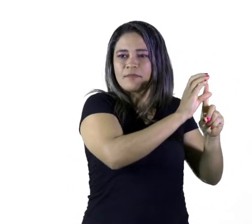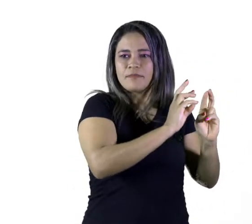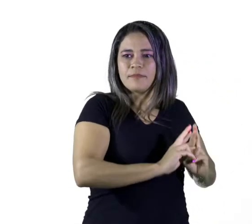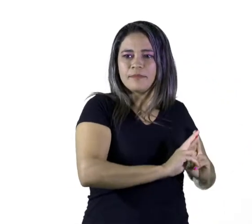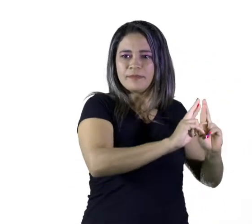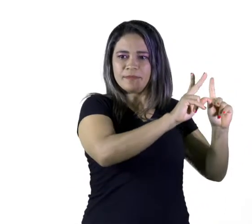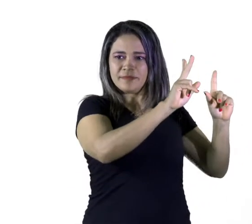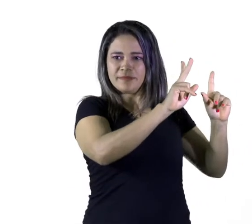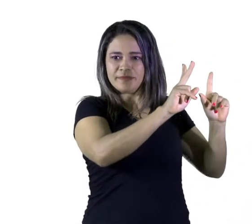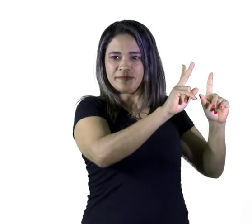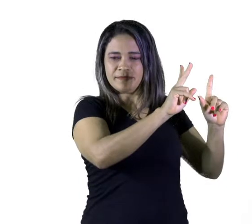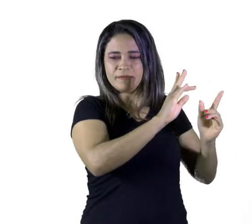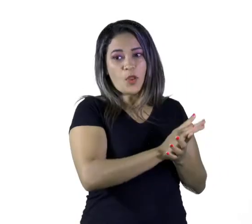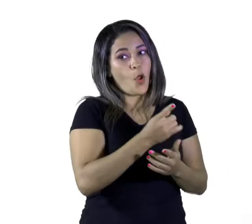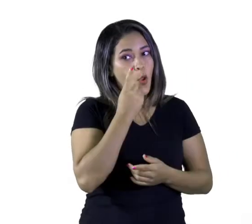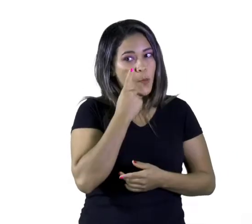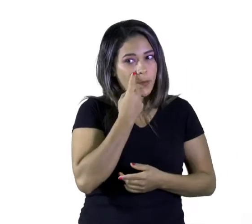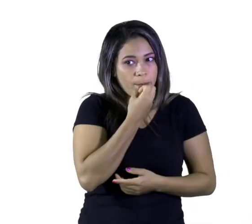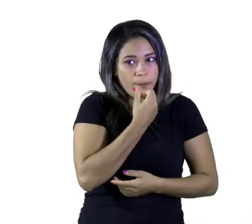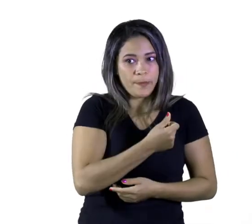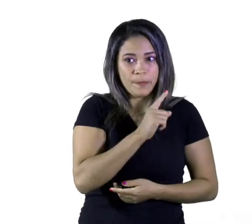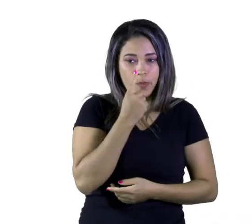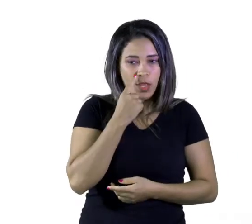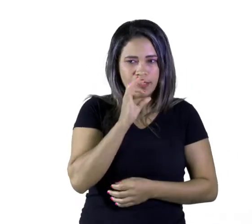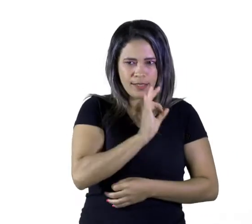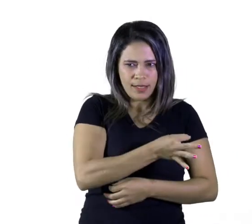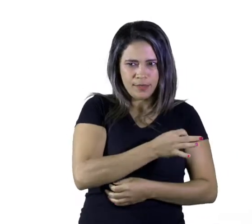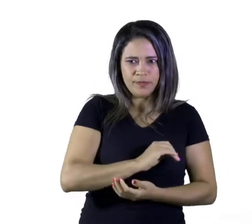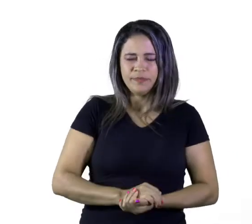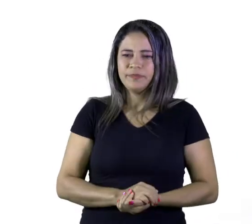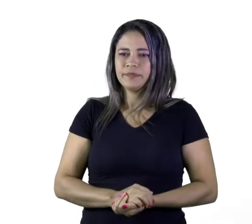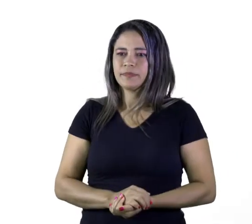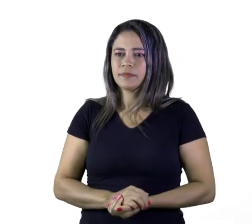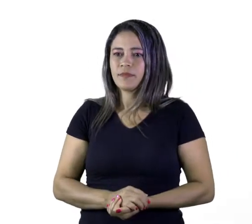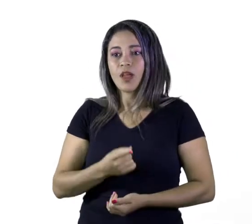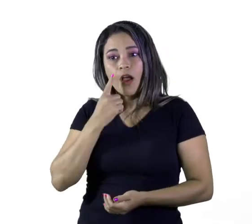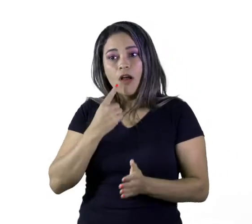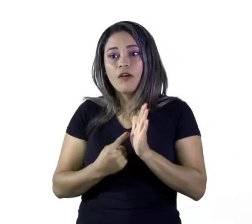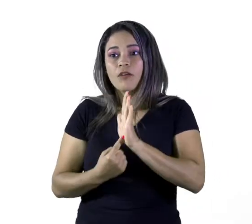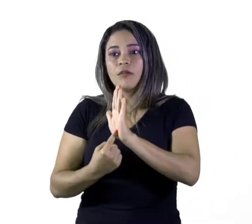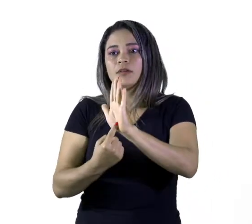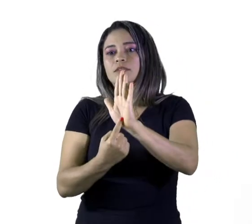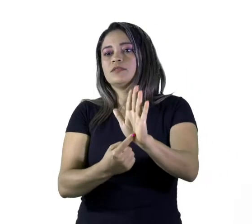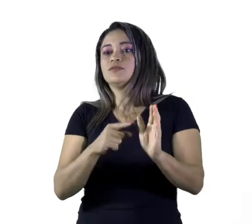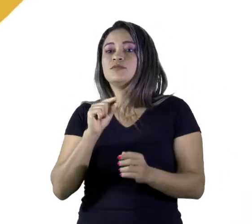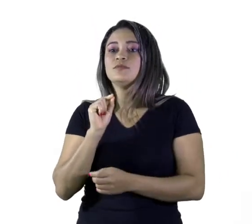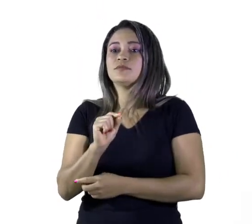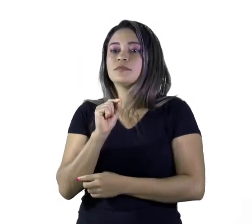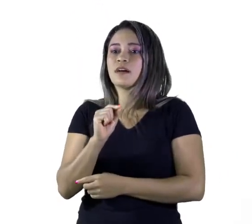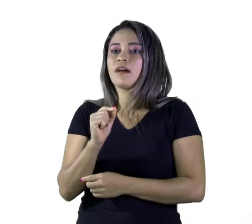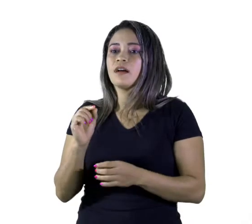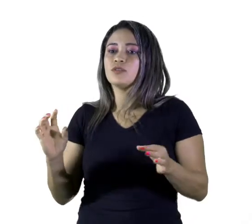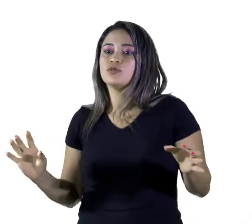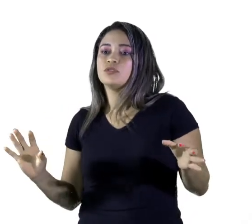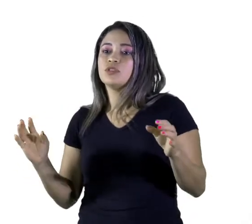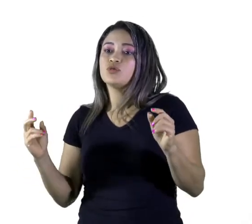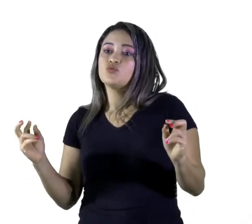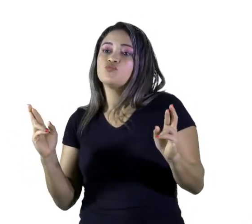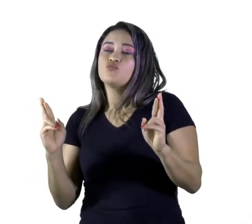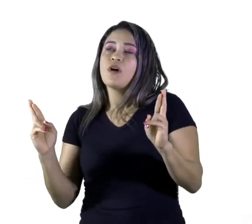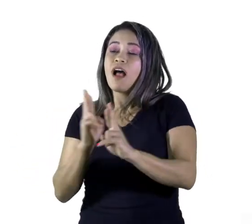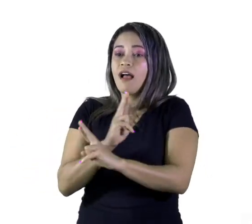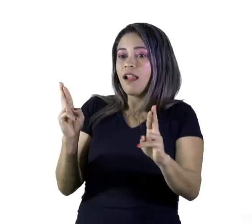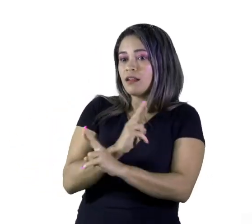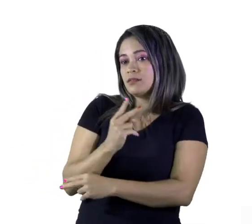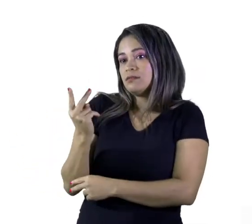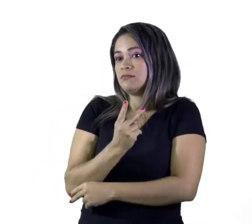da outra. Observe bem, certo? Então agora eu vou te mostrar o que um contribui com o outro. A